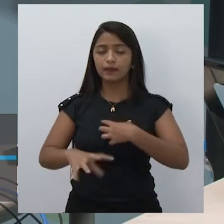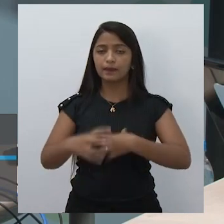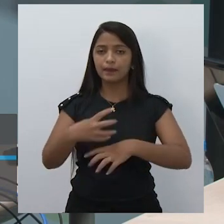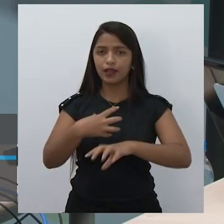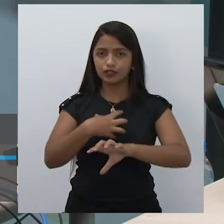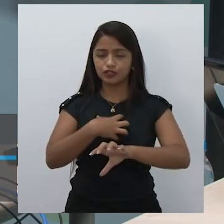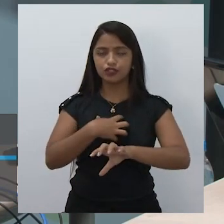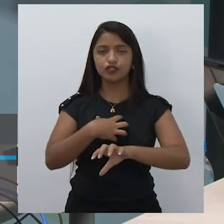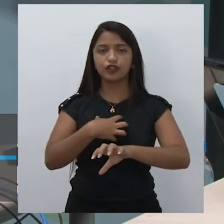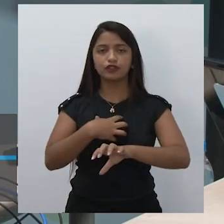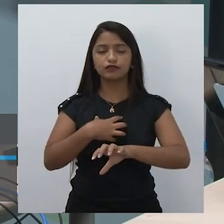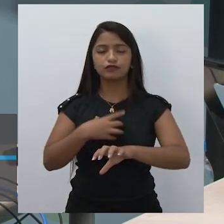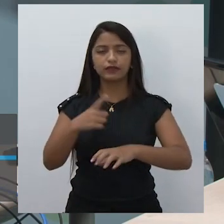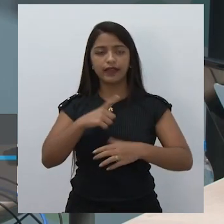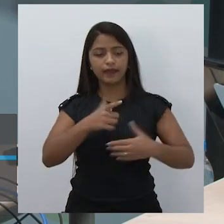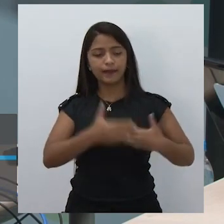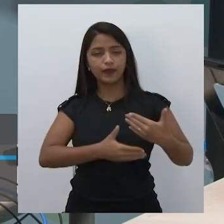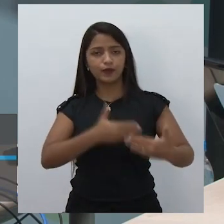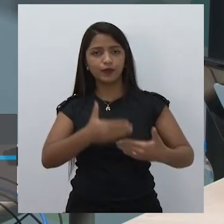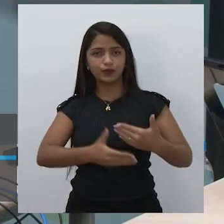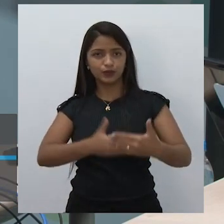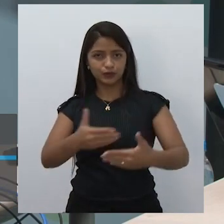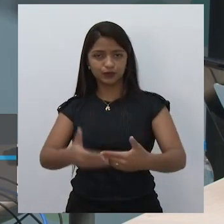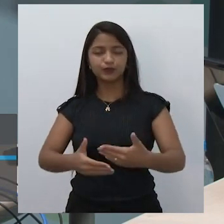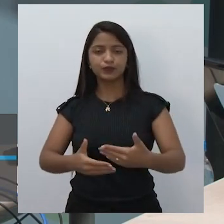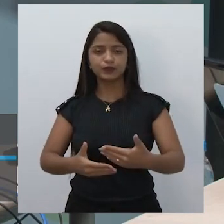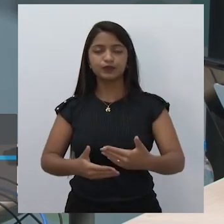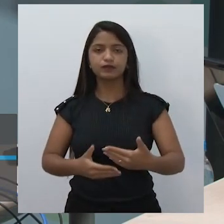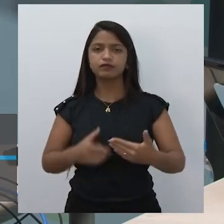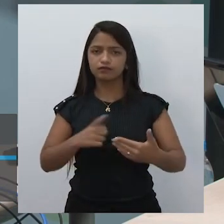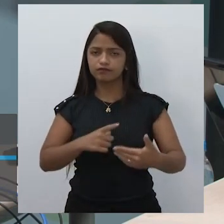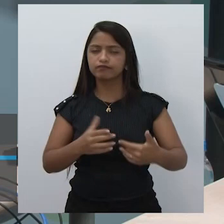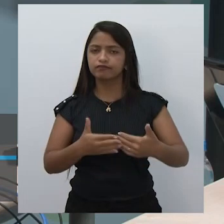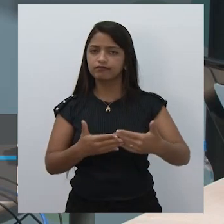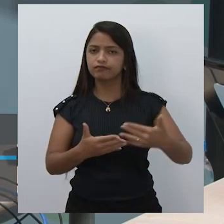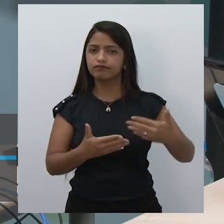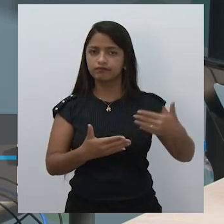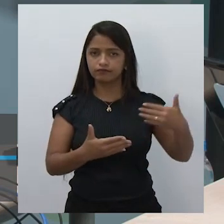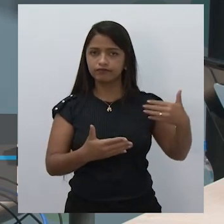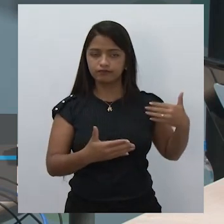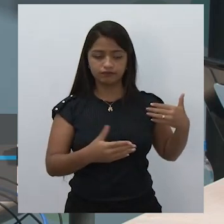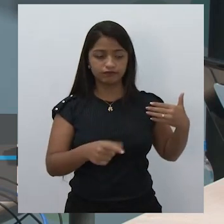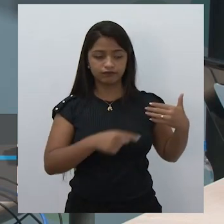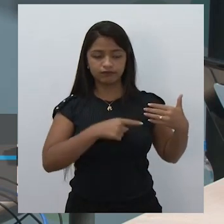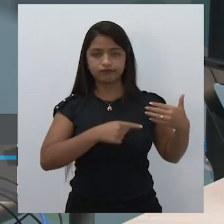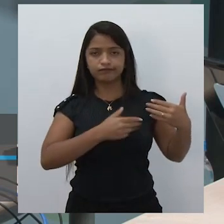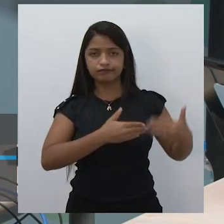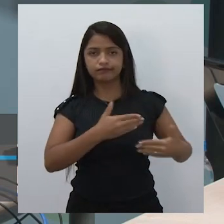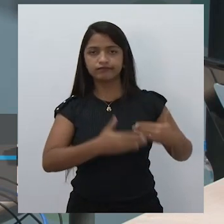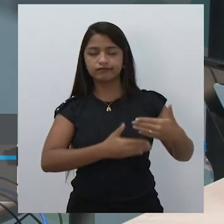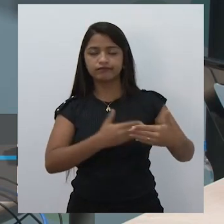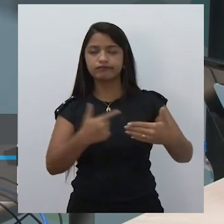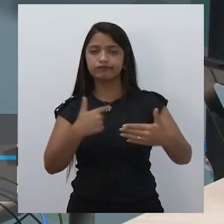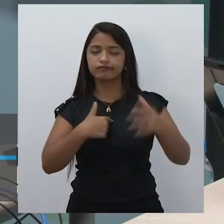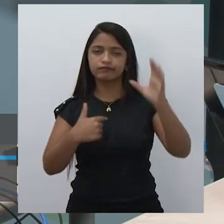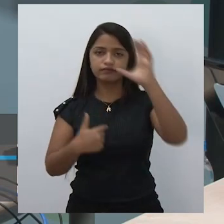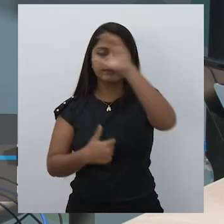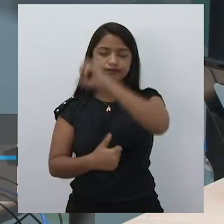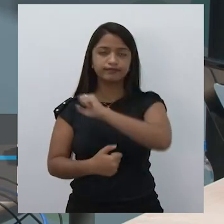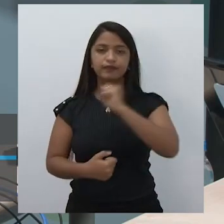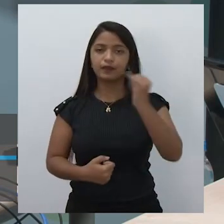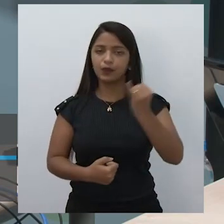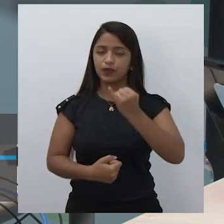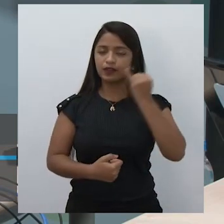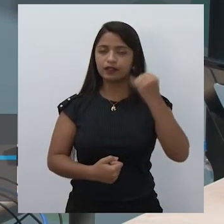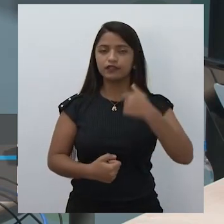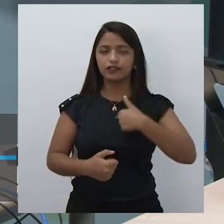trazendo um percurso, né? Um caminhar, né? Que traz essa importância de se colocar no